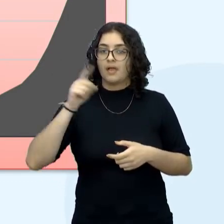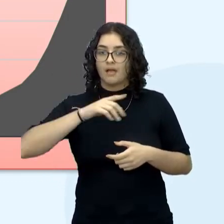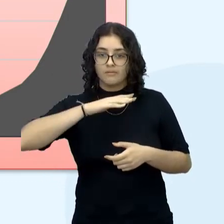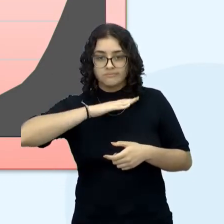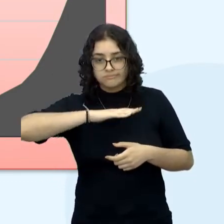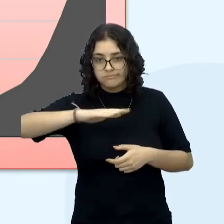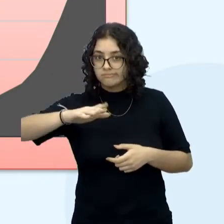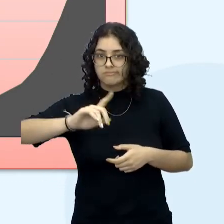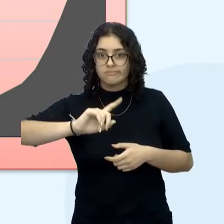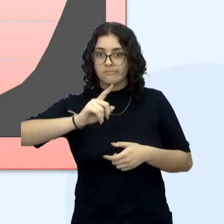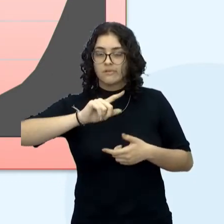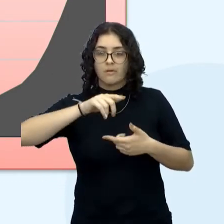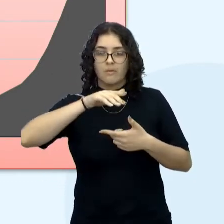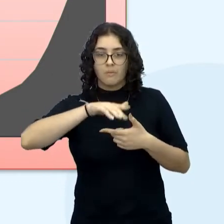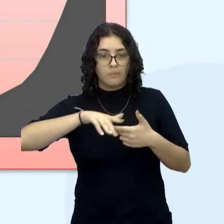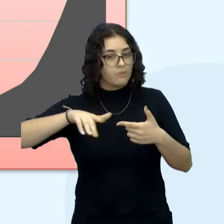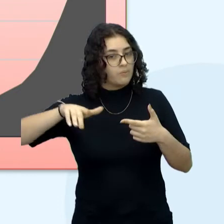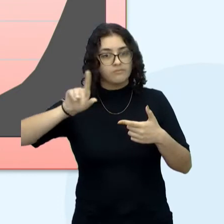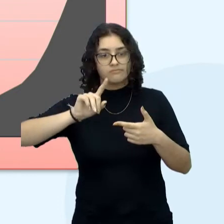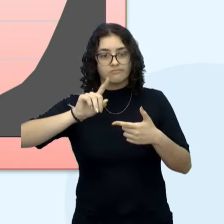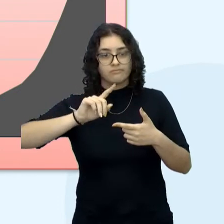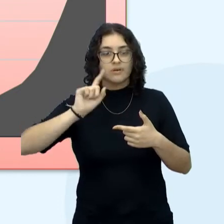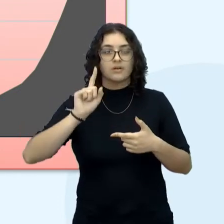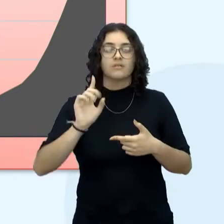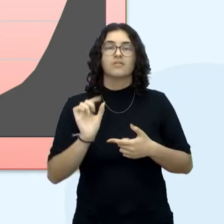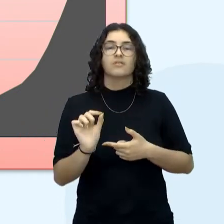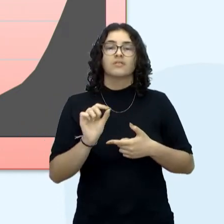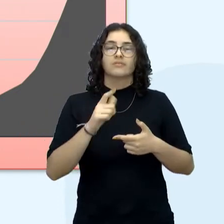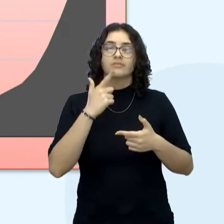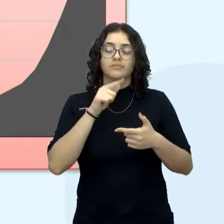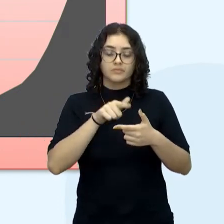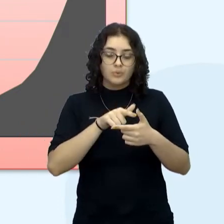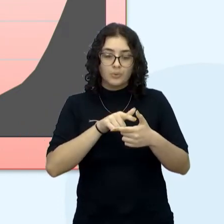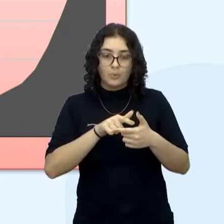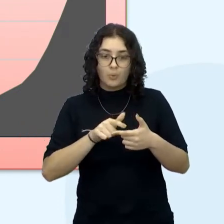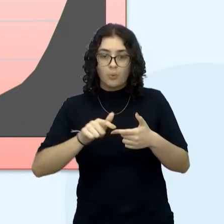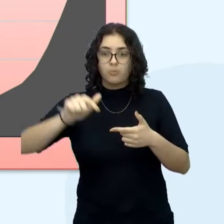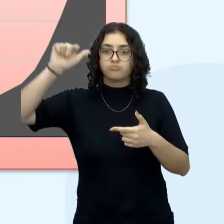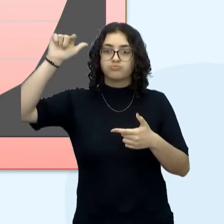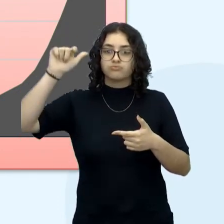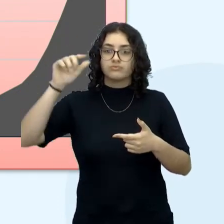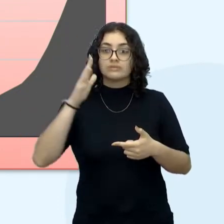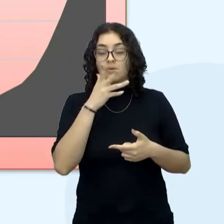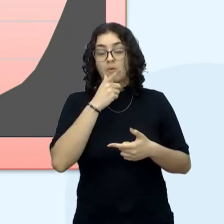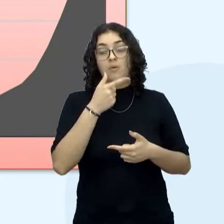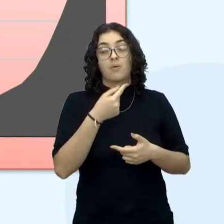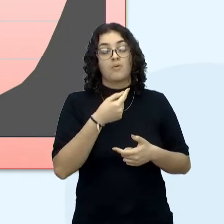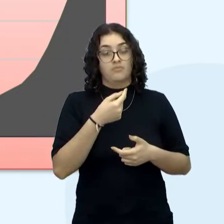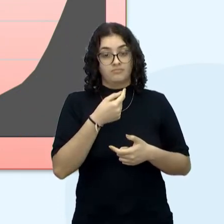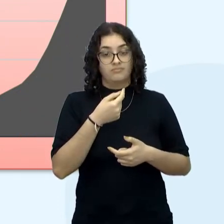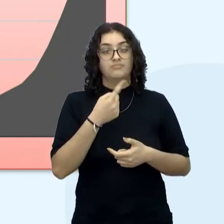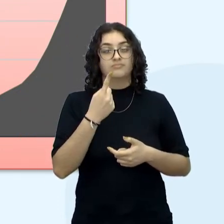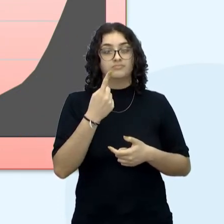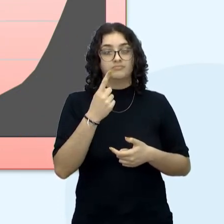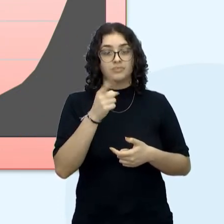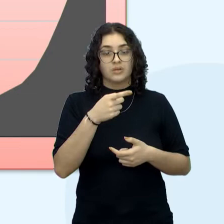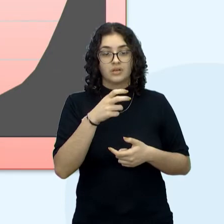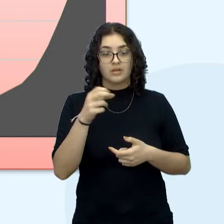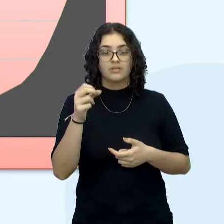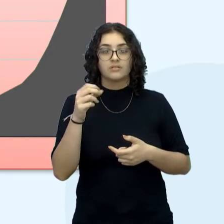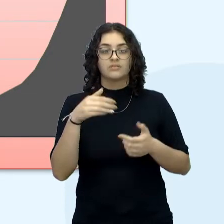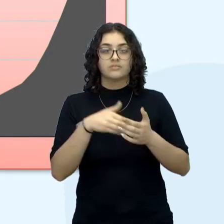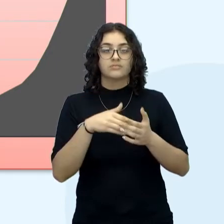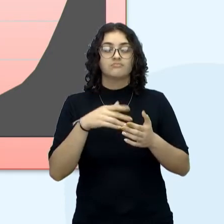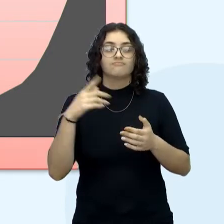ela demorou aí de 1.500 até 1.800 para chegar a 1 milhão, e aí a gente está falando de Brasil só,